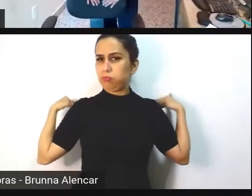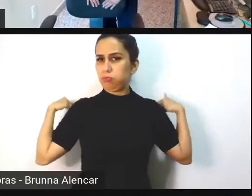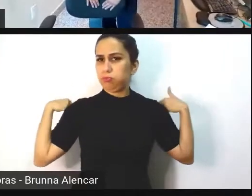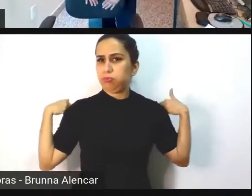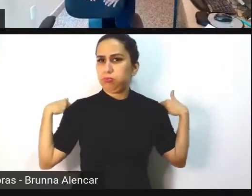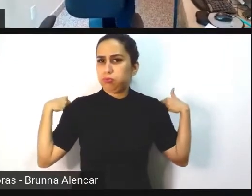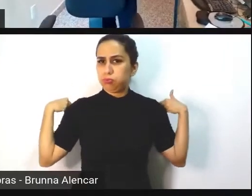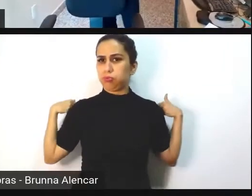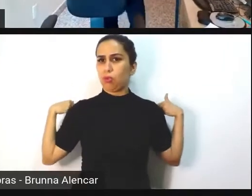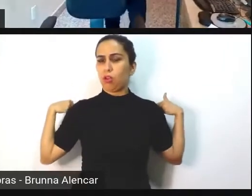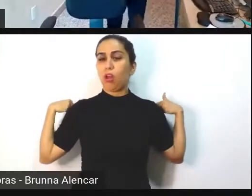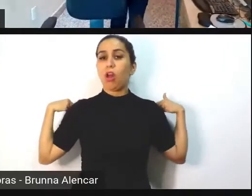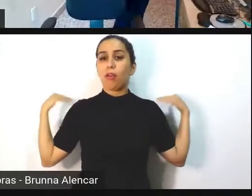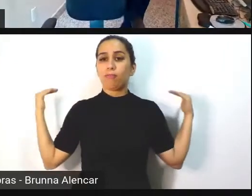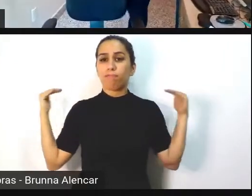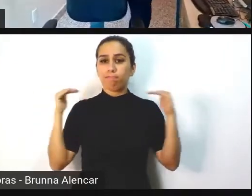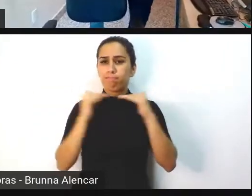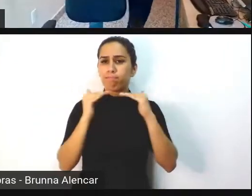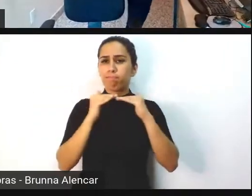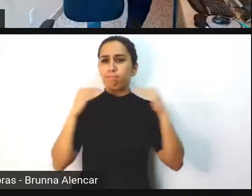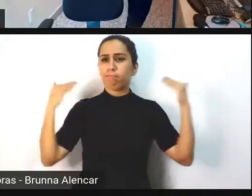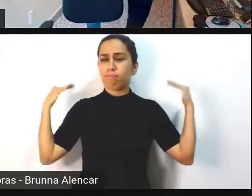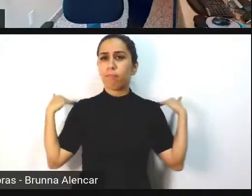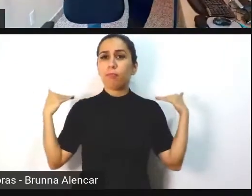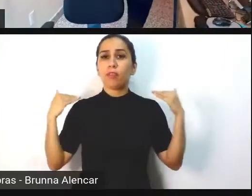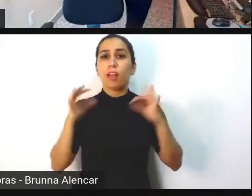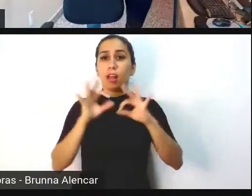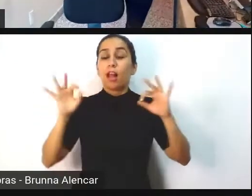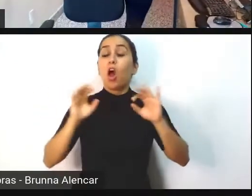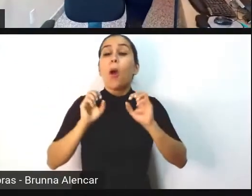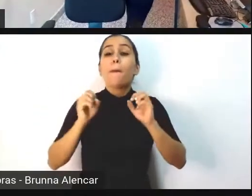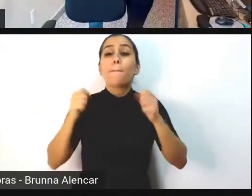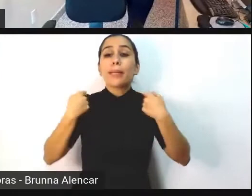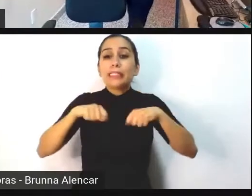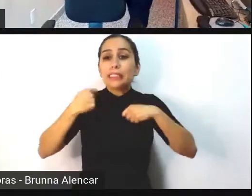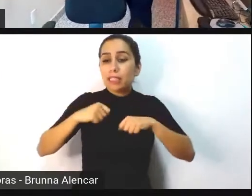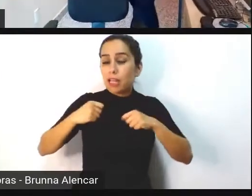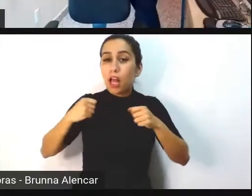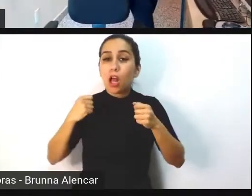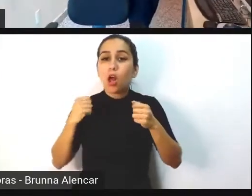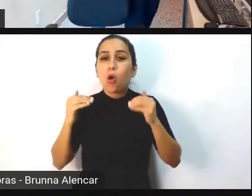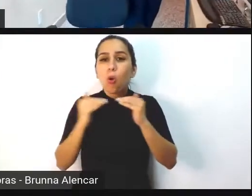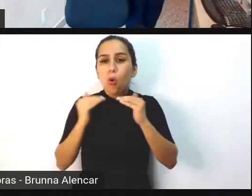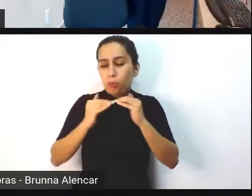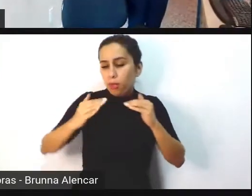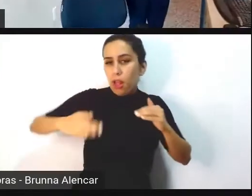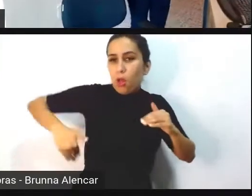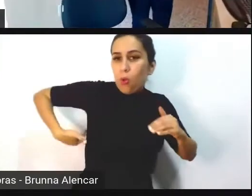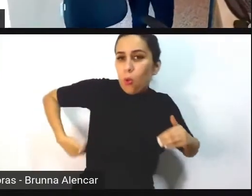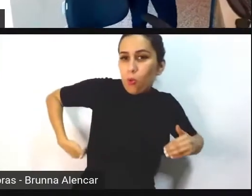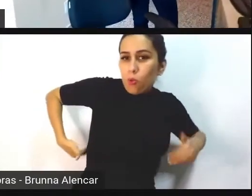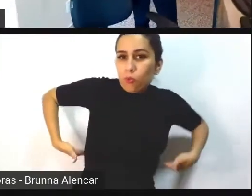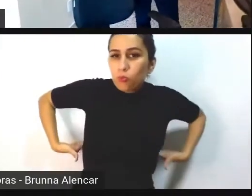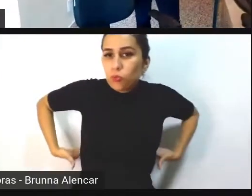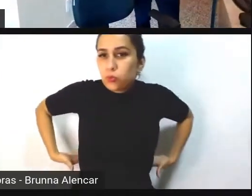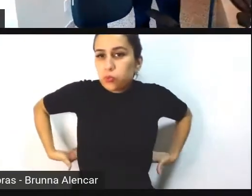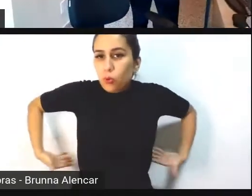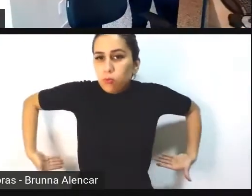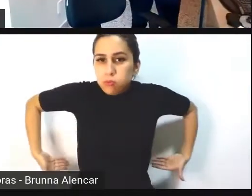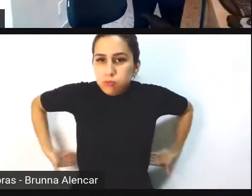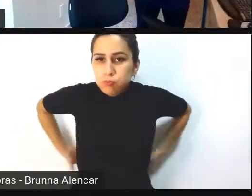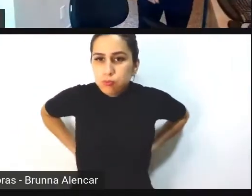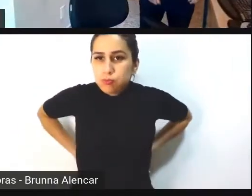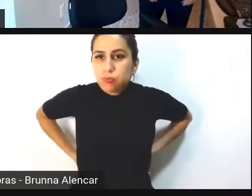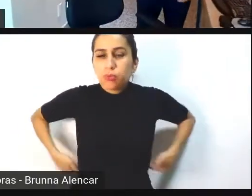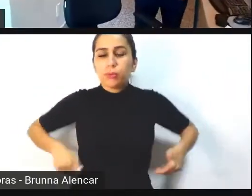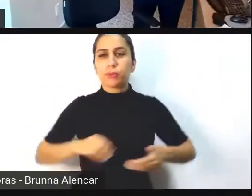convexo, para adaptar essa parte côncava da nossa lordose, tá? E os